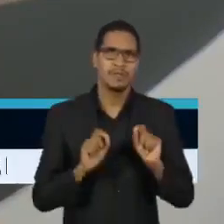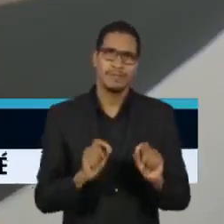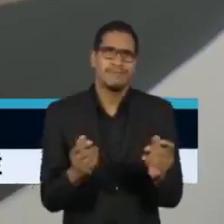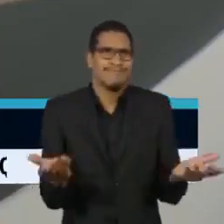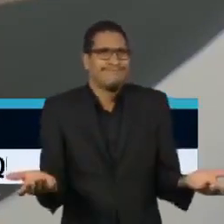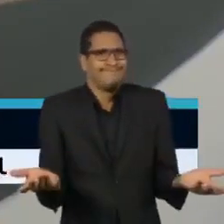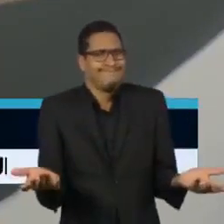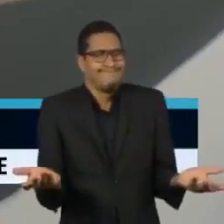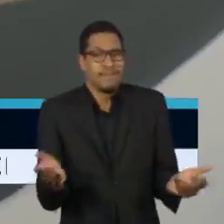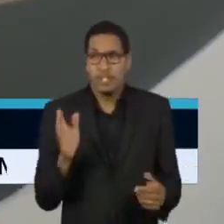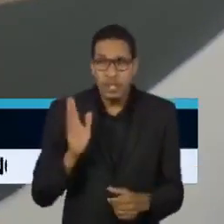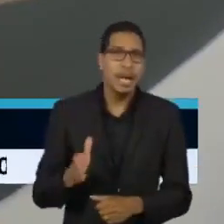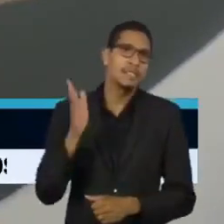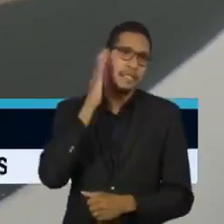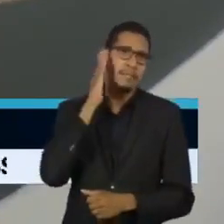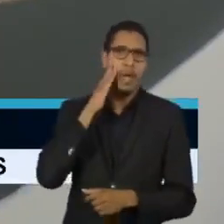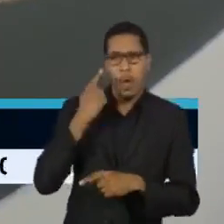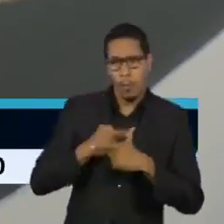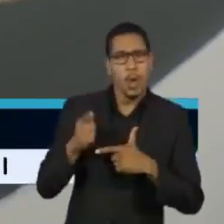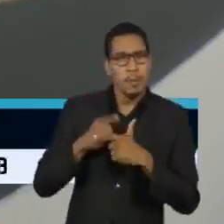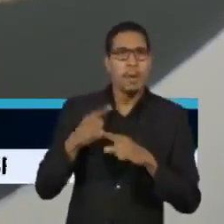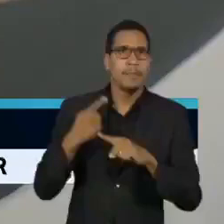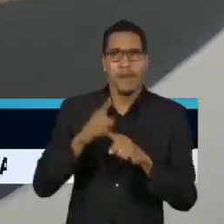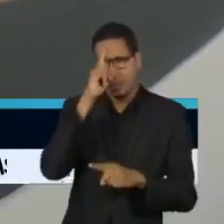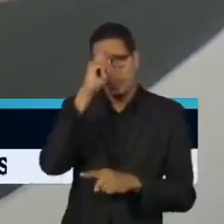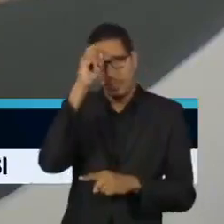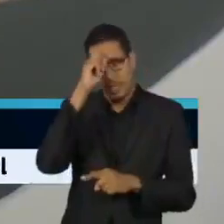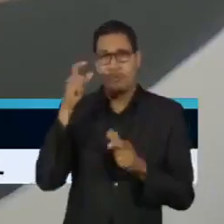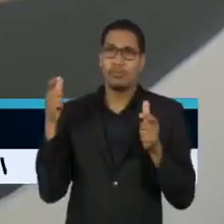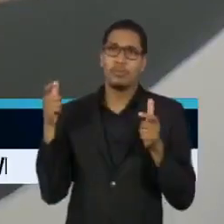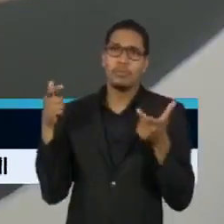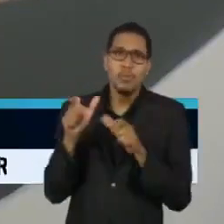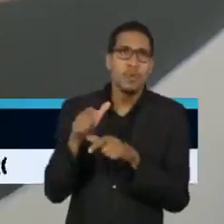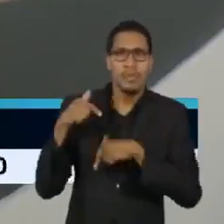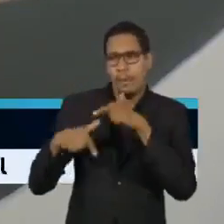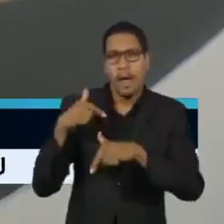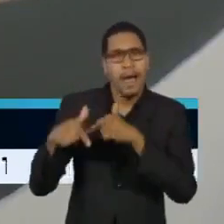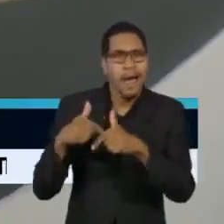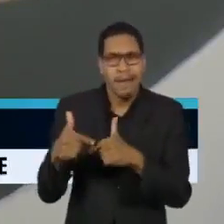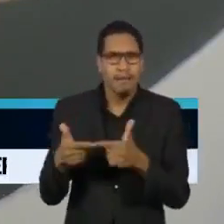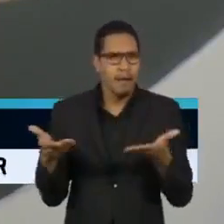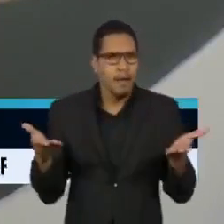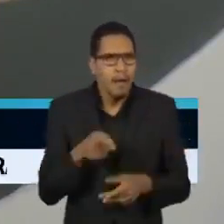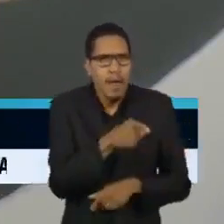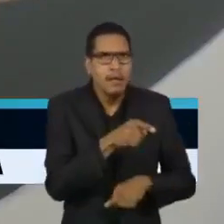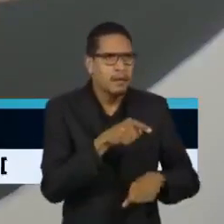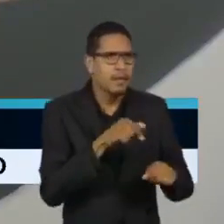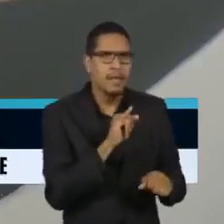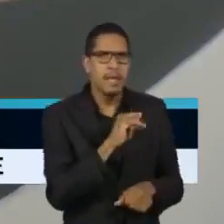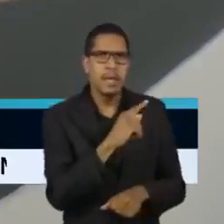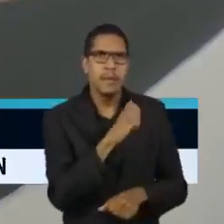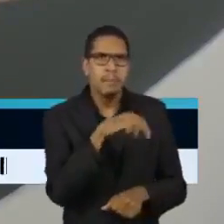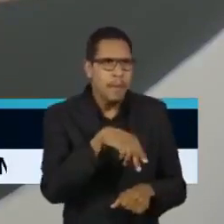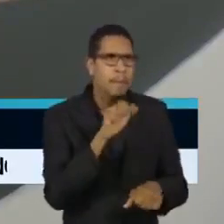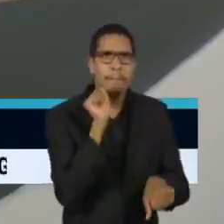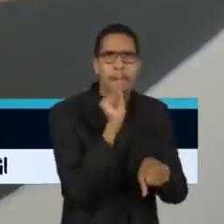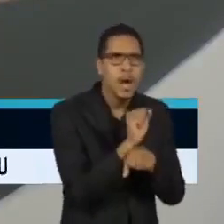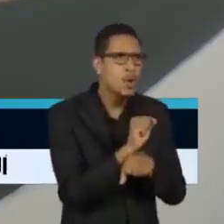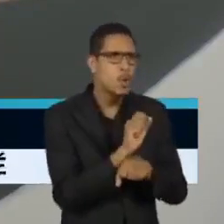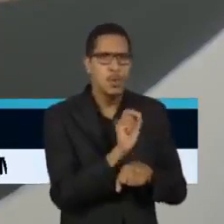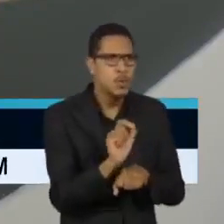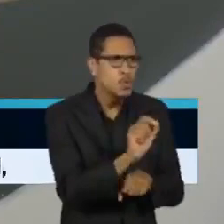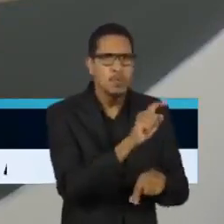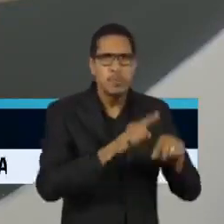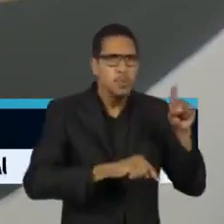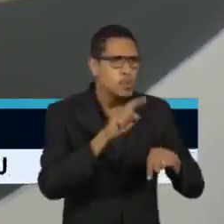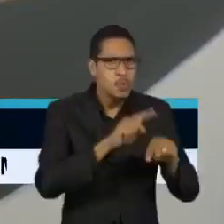das atividades cotidianas de todos os hospitais. Agora também o IPEM paralisou a sua produção de vários desses produtos fundamentais